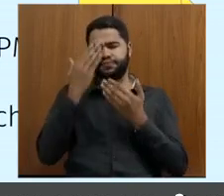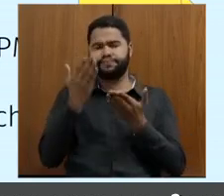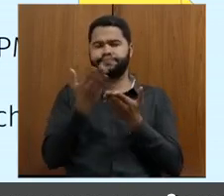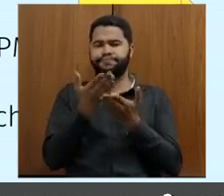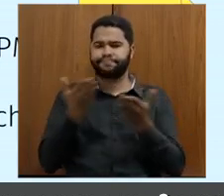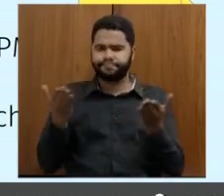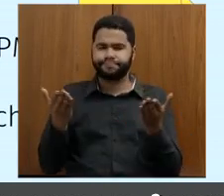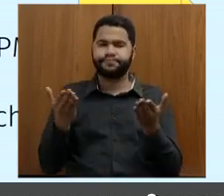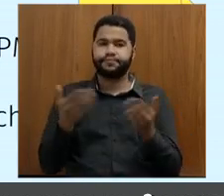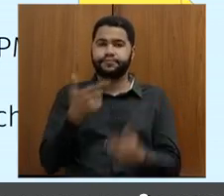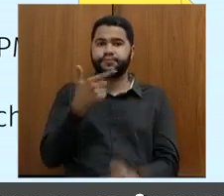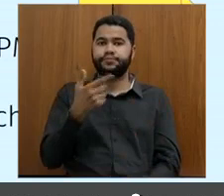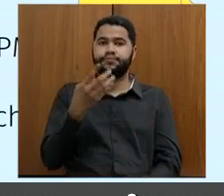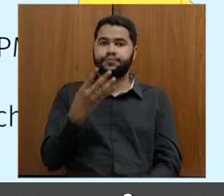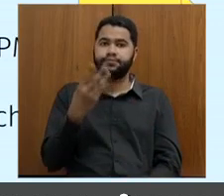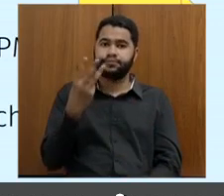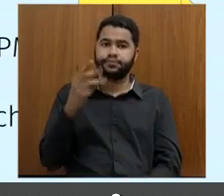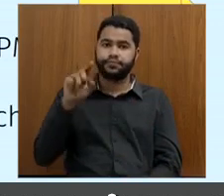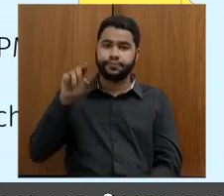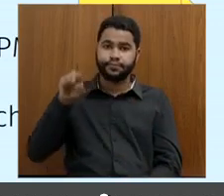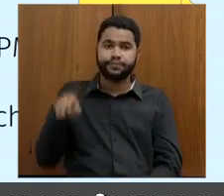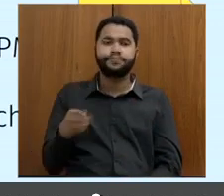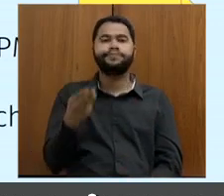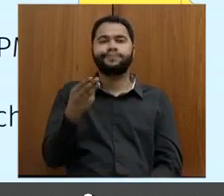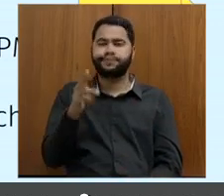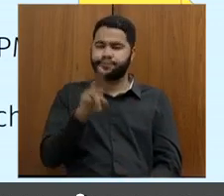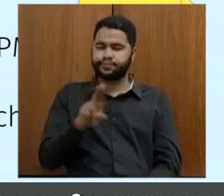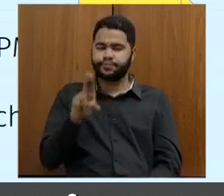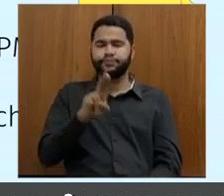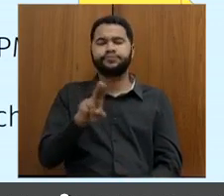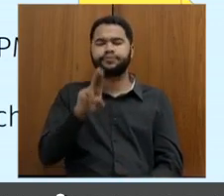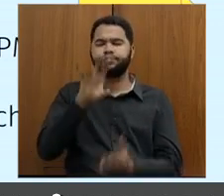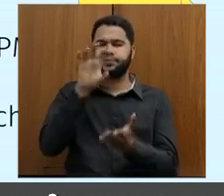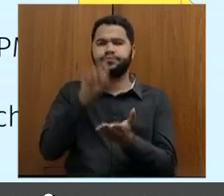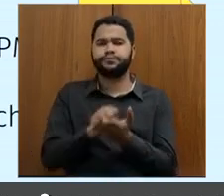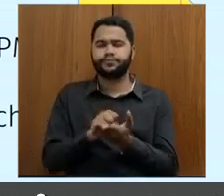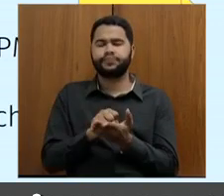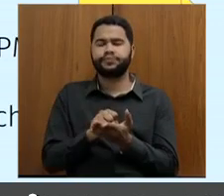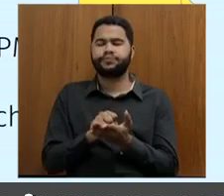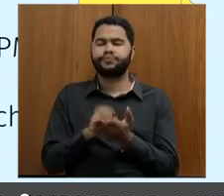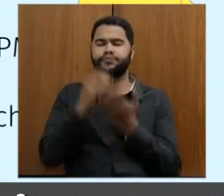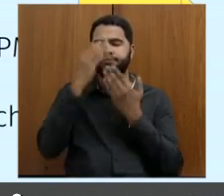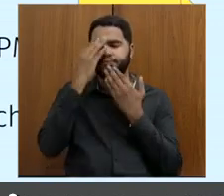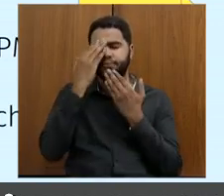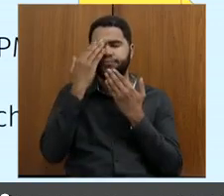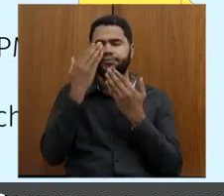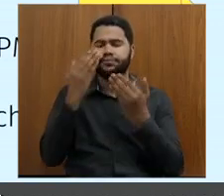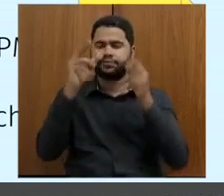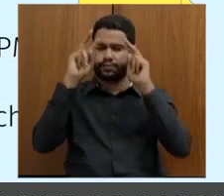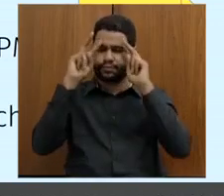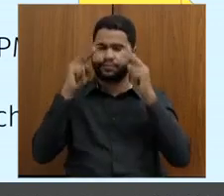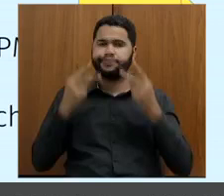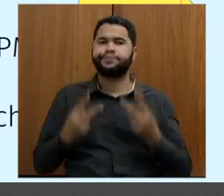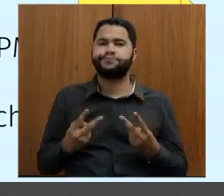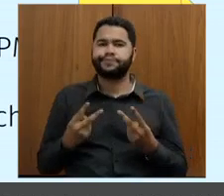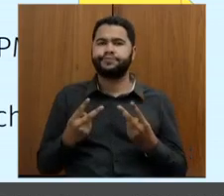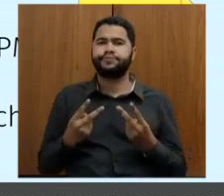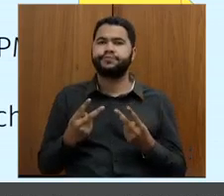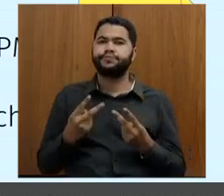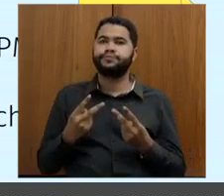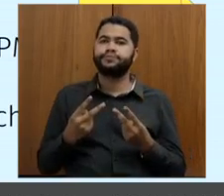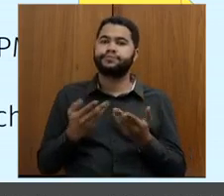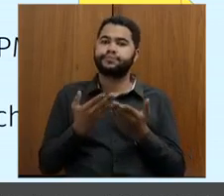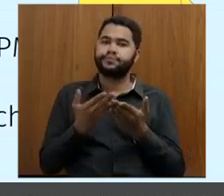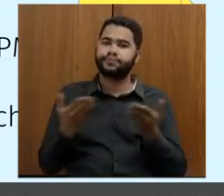nossas do senhor são 243 milhões que vão ser muito bem empregada gente registro isso aqui é um agradecimento o reconhecimento a